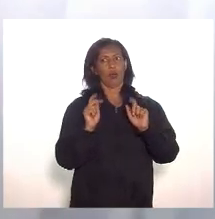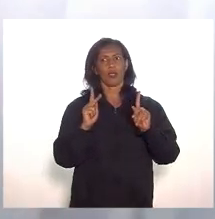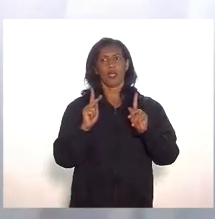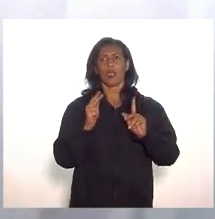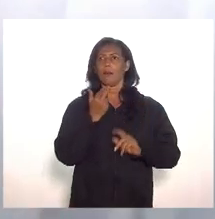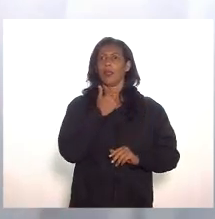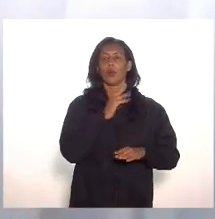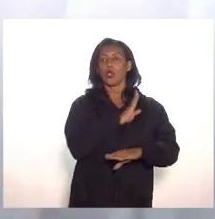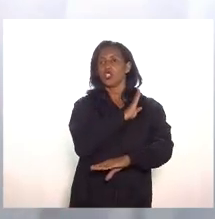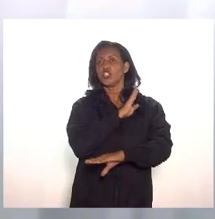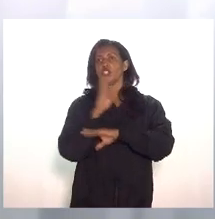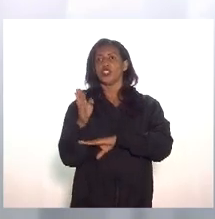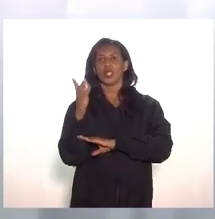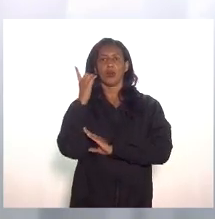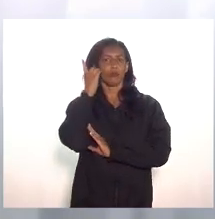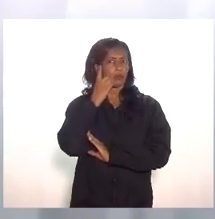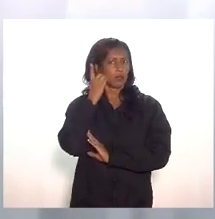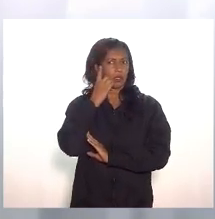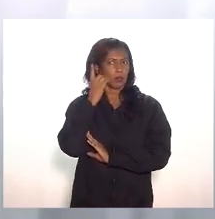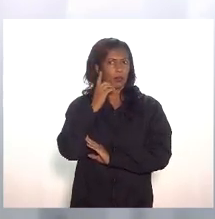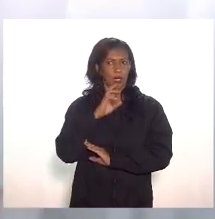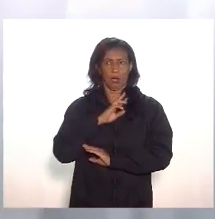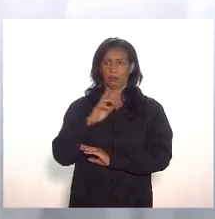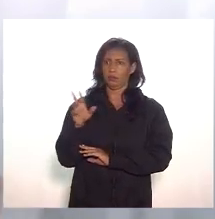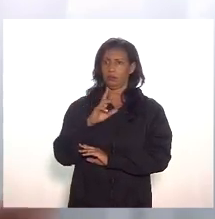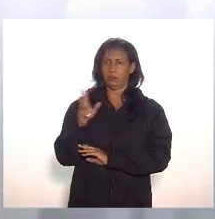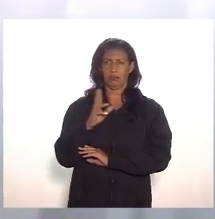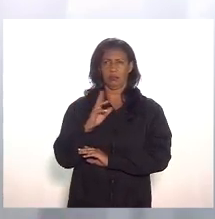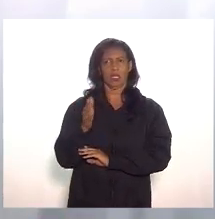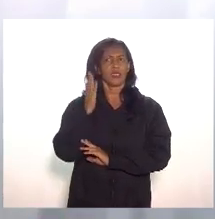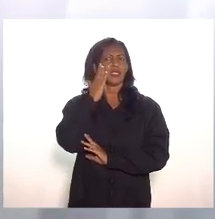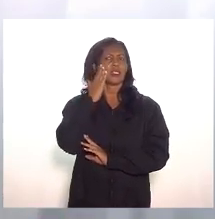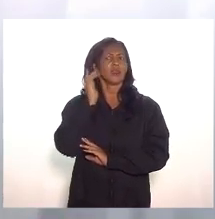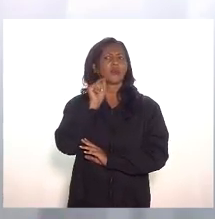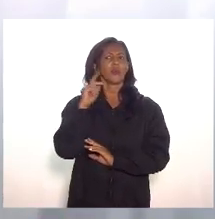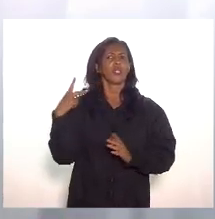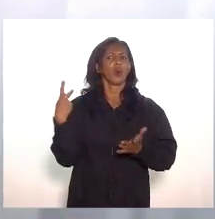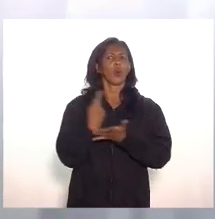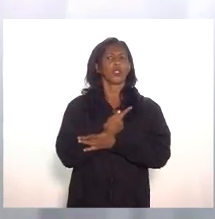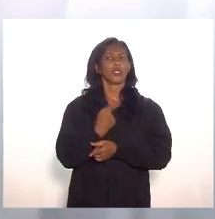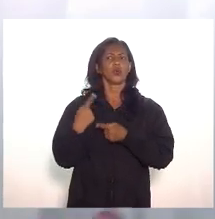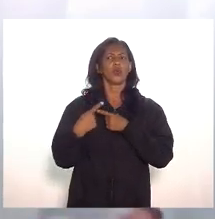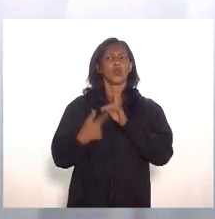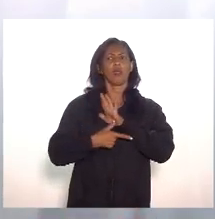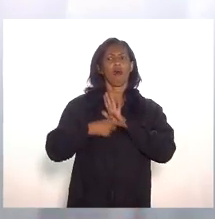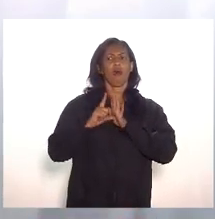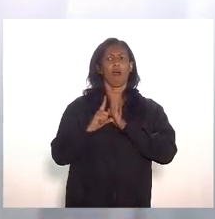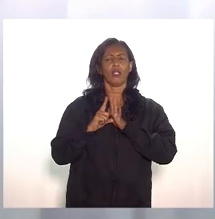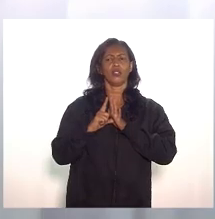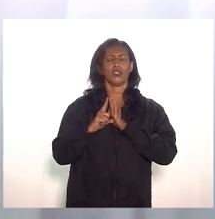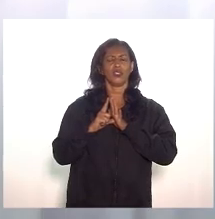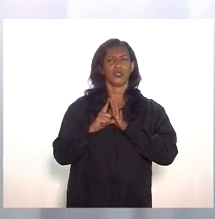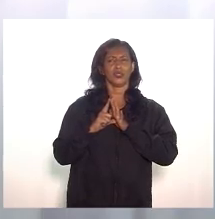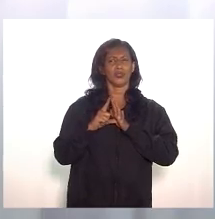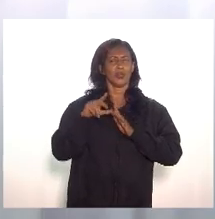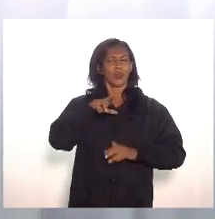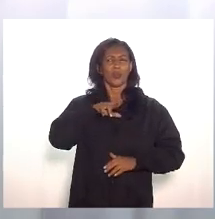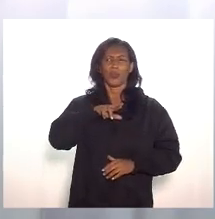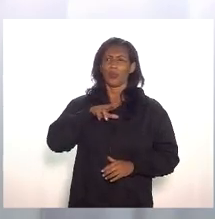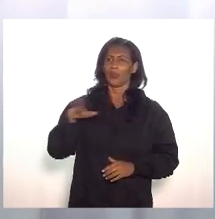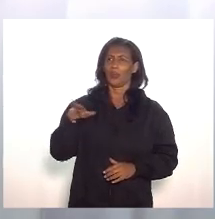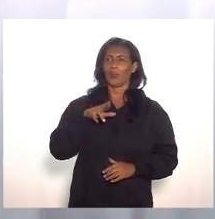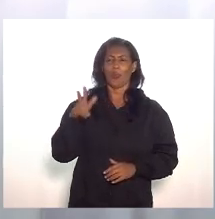não exclusivamente para um deputado. Então, a gente precisa, de fato, saber o que foi que aconteceu, porque esse procedimento não é